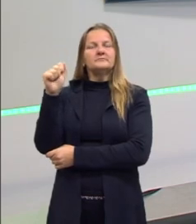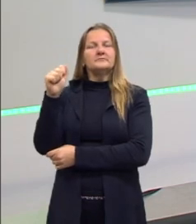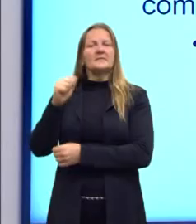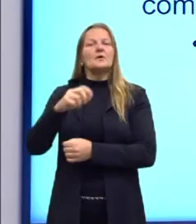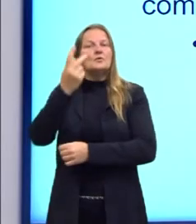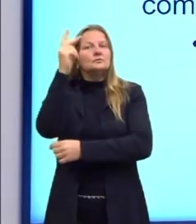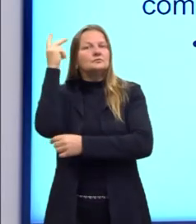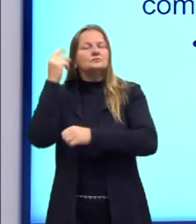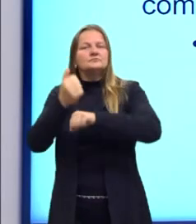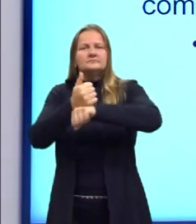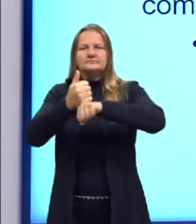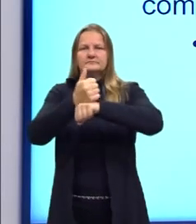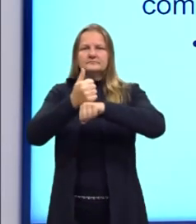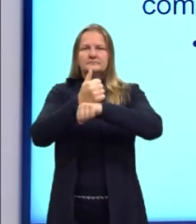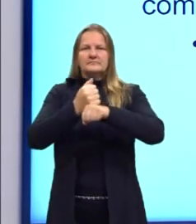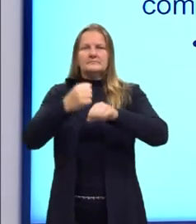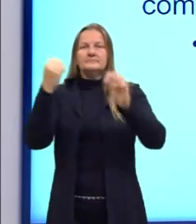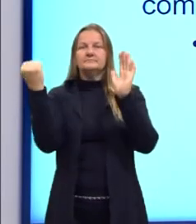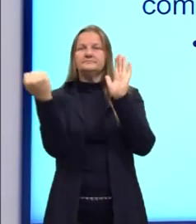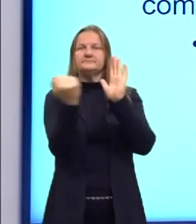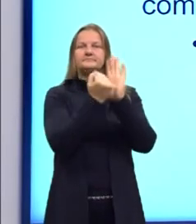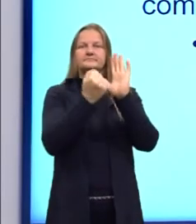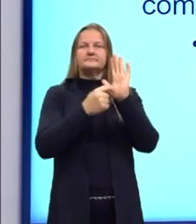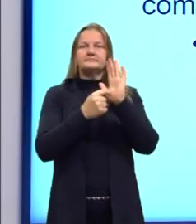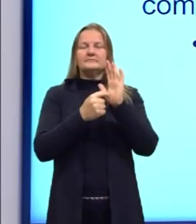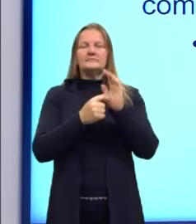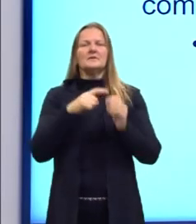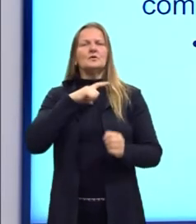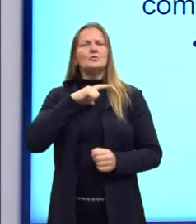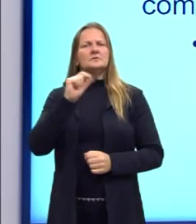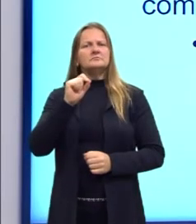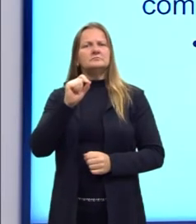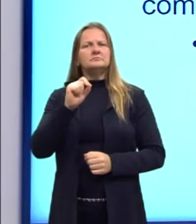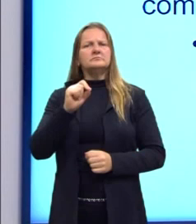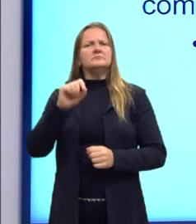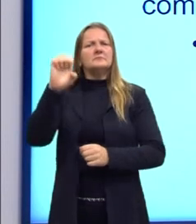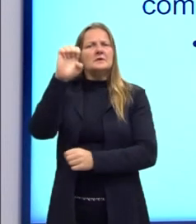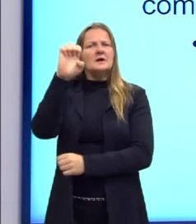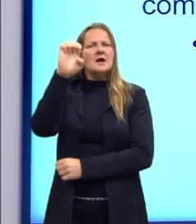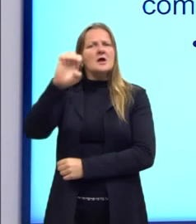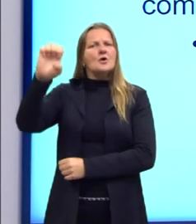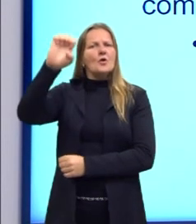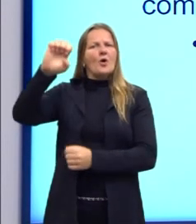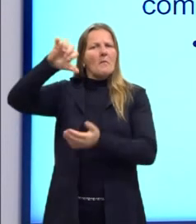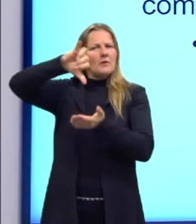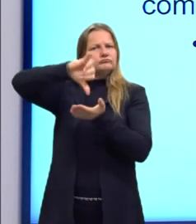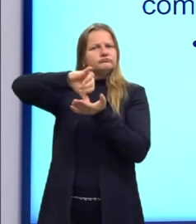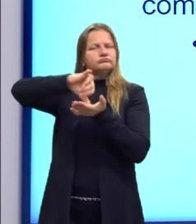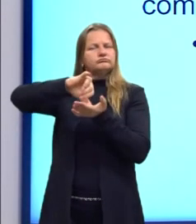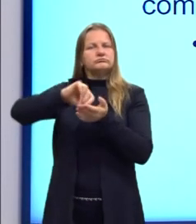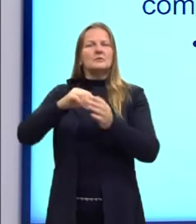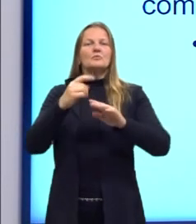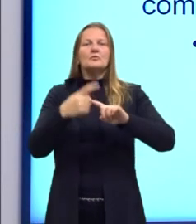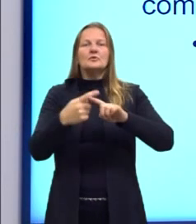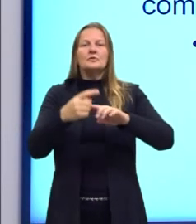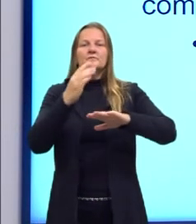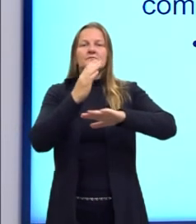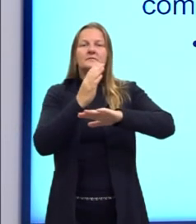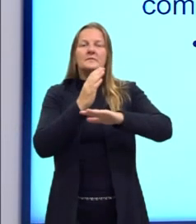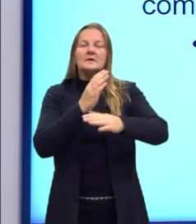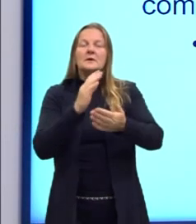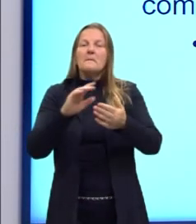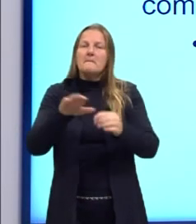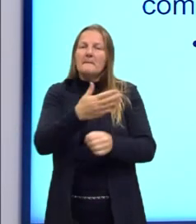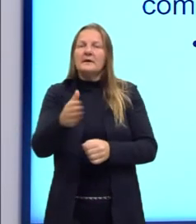historiadores marcam né a gente tem uma questão meio eurocentrica Ina os Marcos do início do fim da idade moderna tem